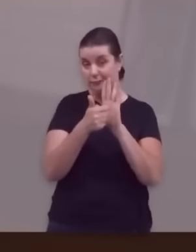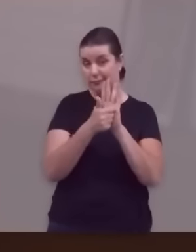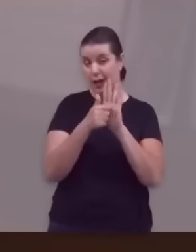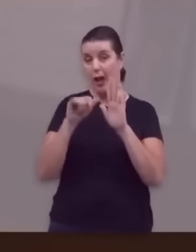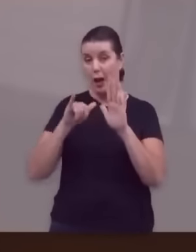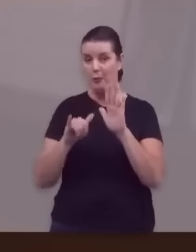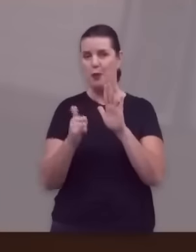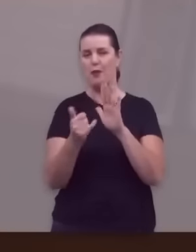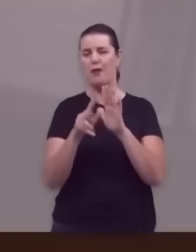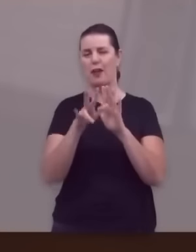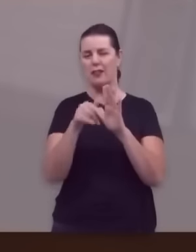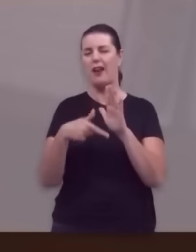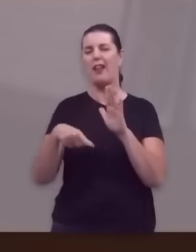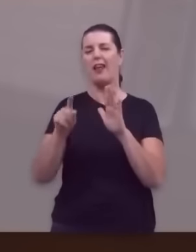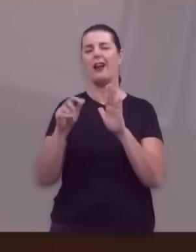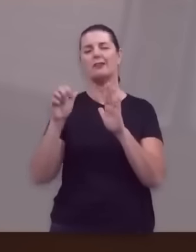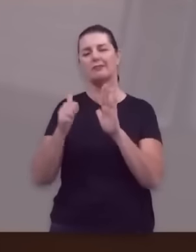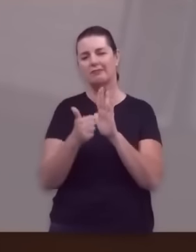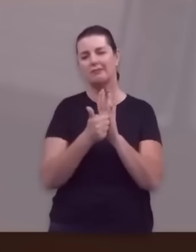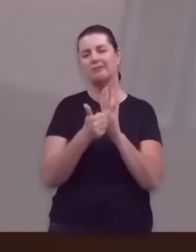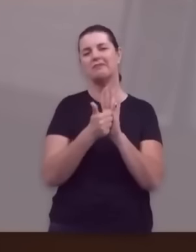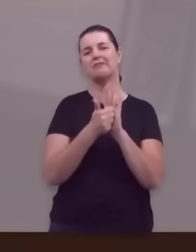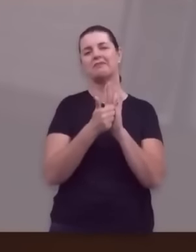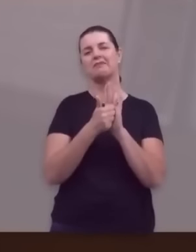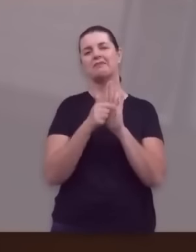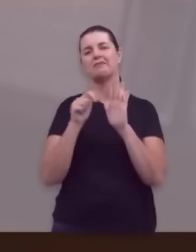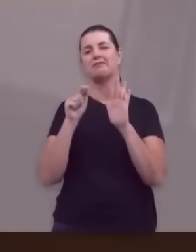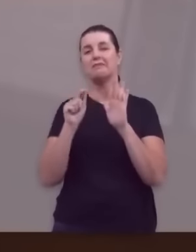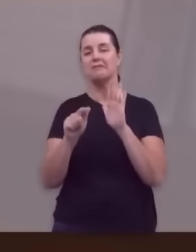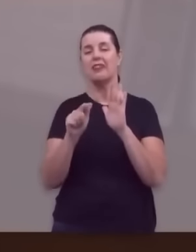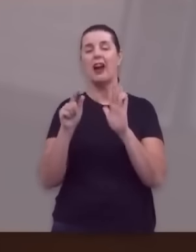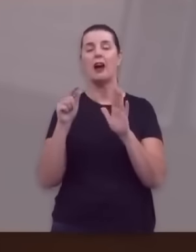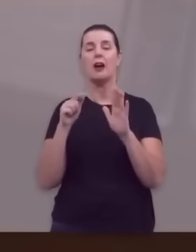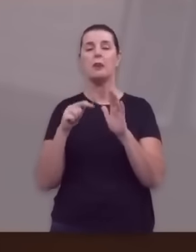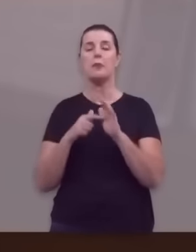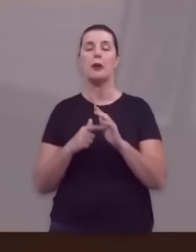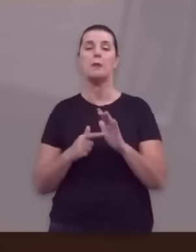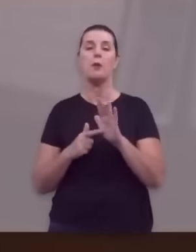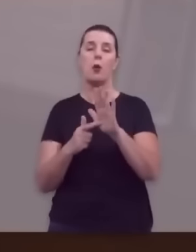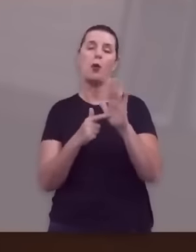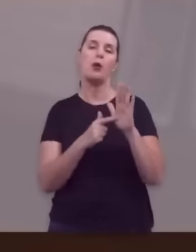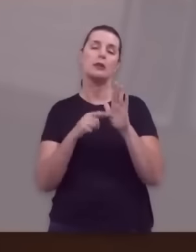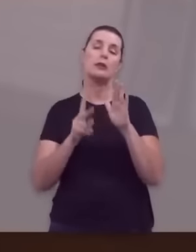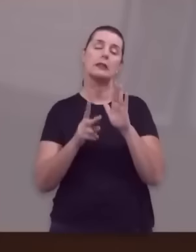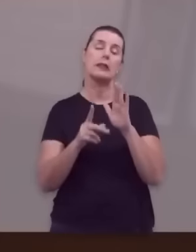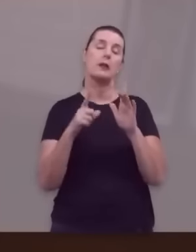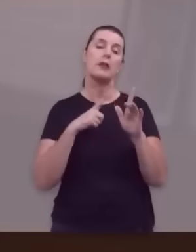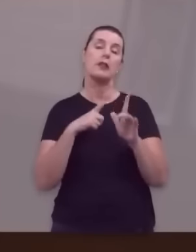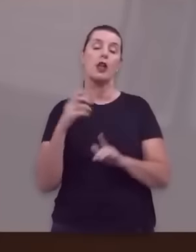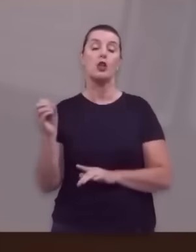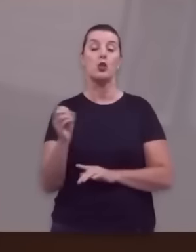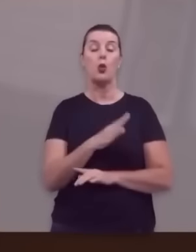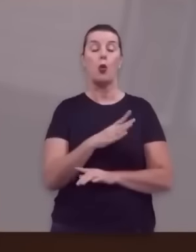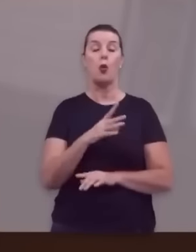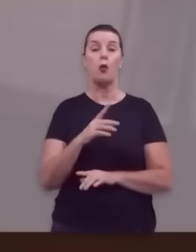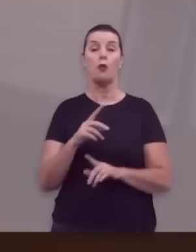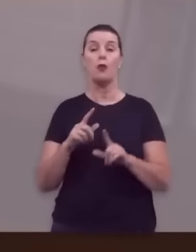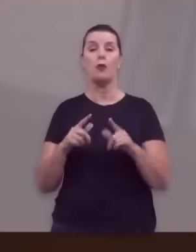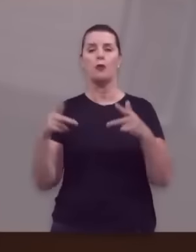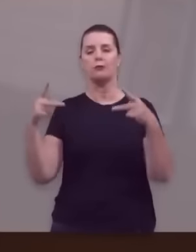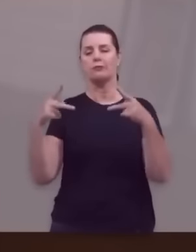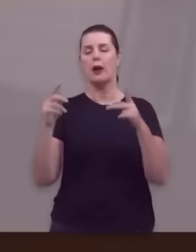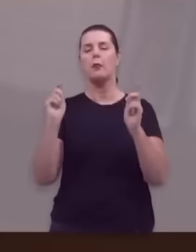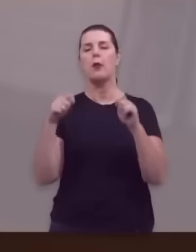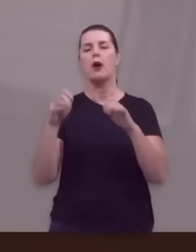aproveita também vai lá agora se inscreve ah ativa as notificações porque toda vez que a gente tiver um vídeo novo um corte novo